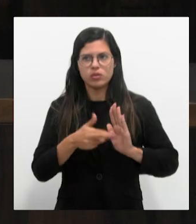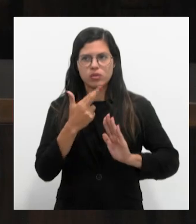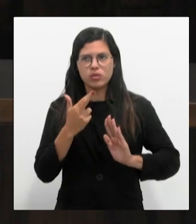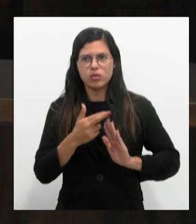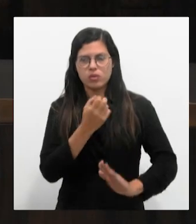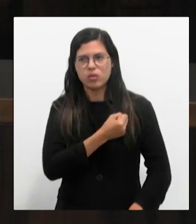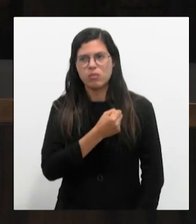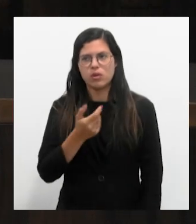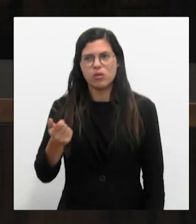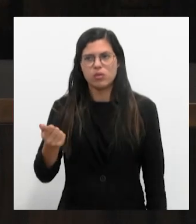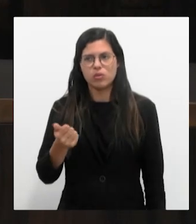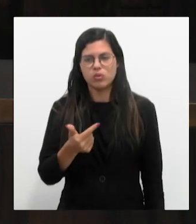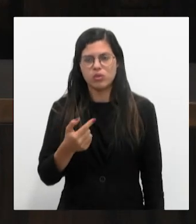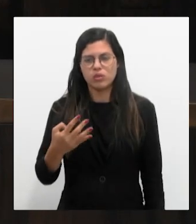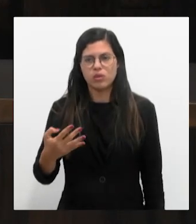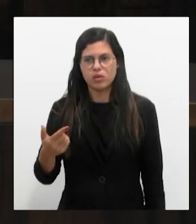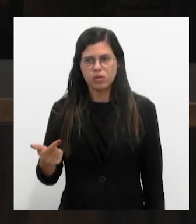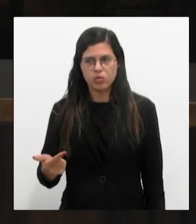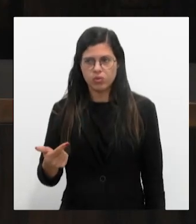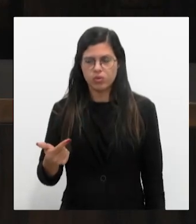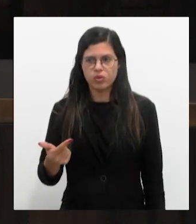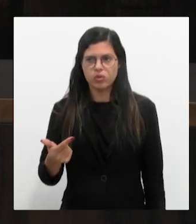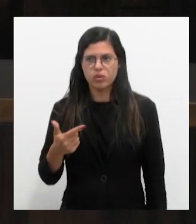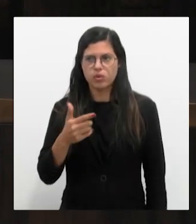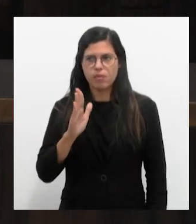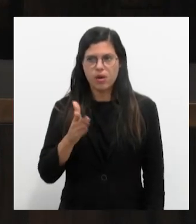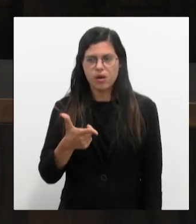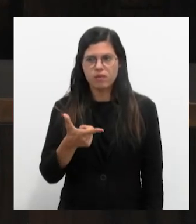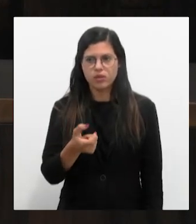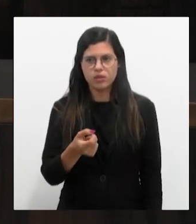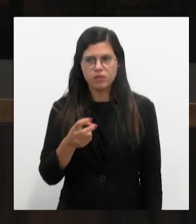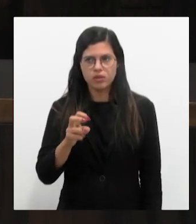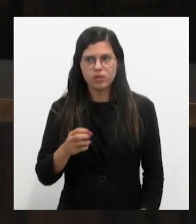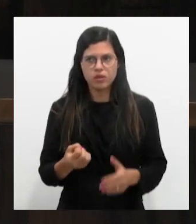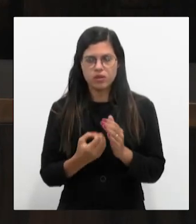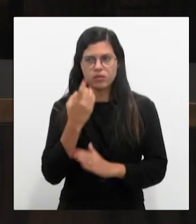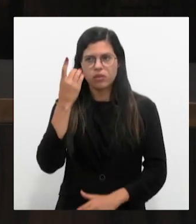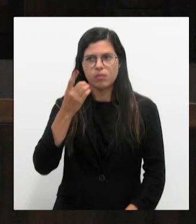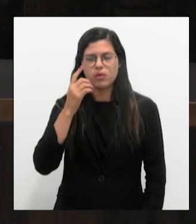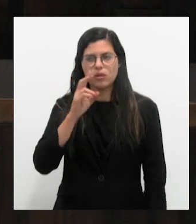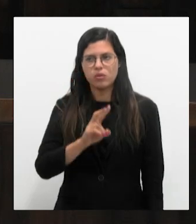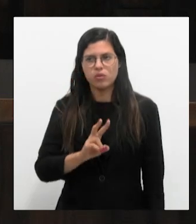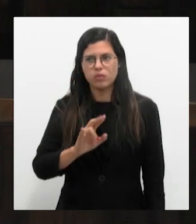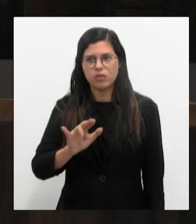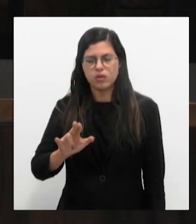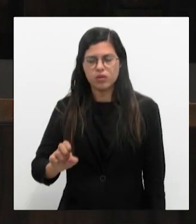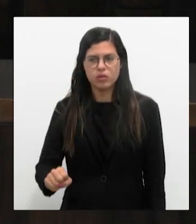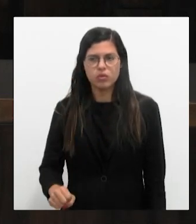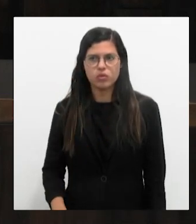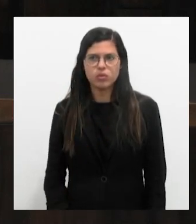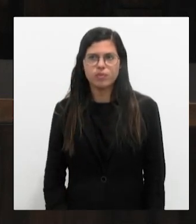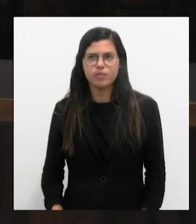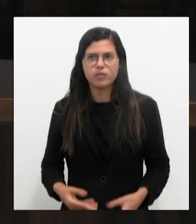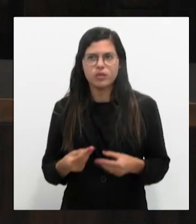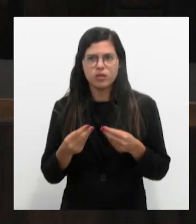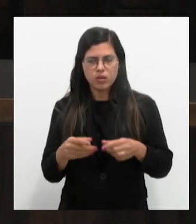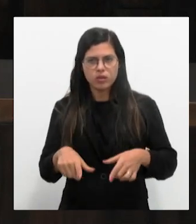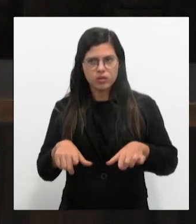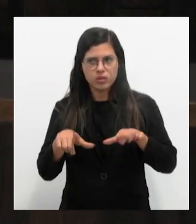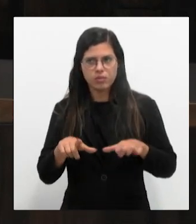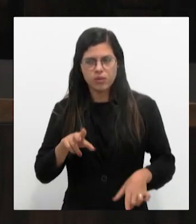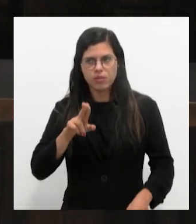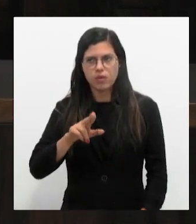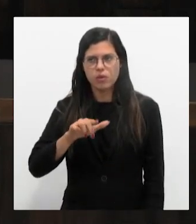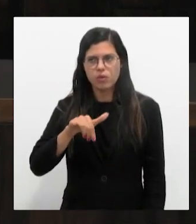resolução número 1242 de 2025, de autoria do deputado Vinícius Cozzolino, que concede o diploma